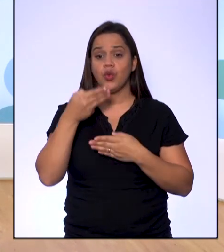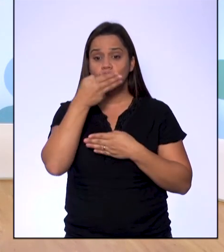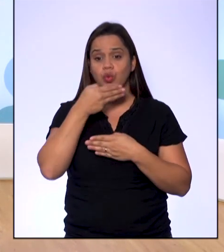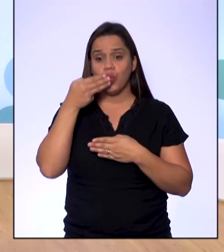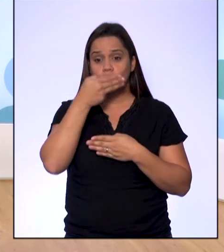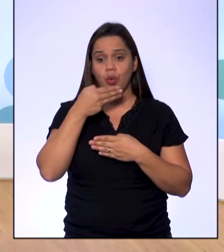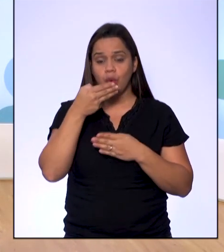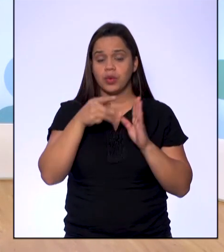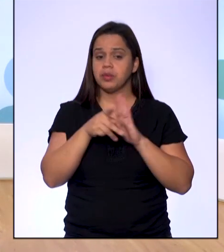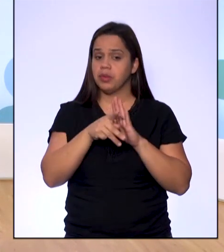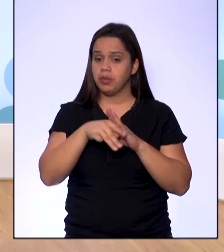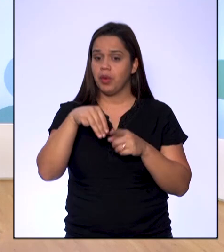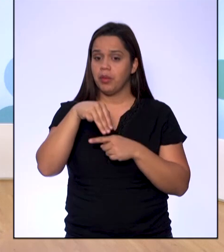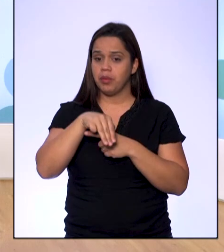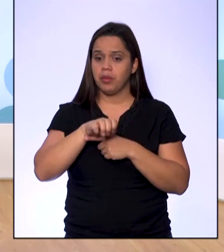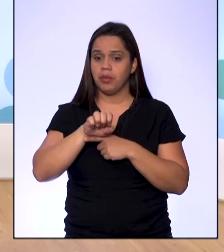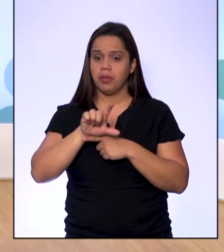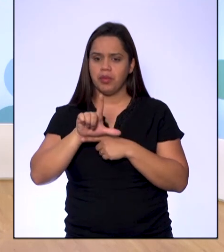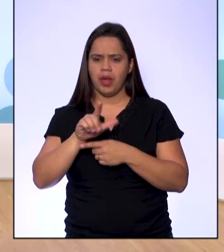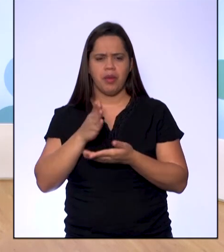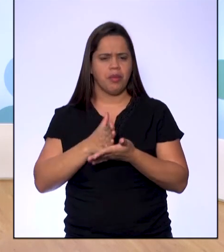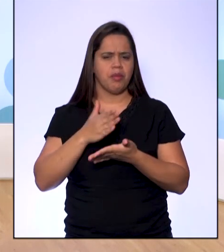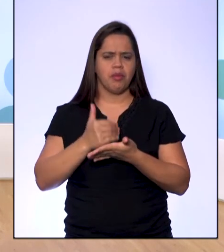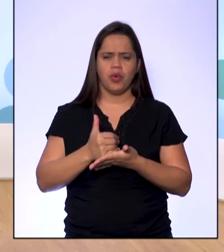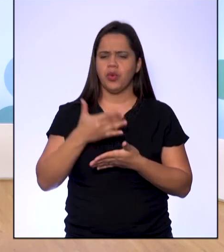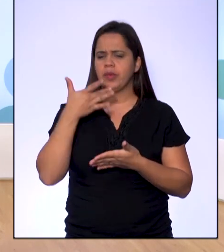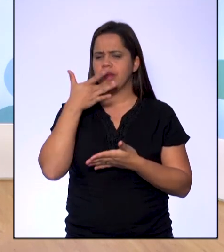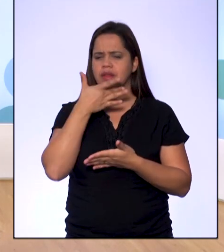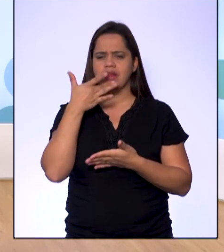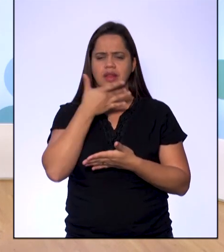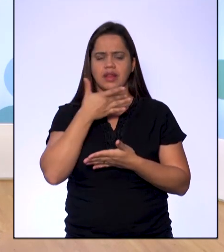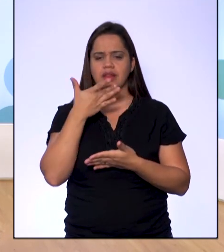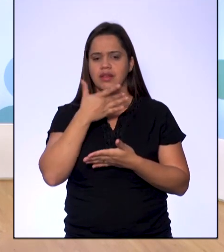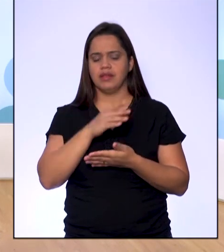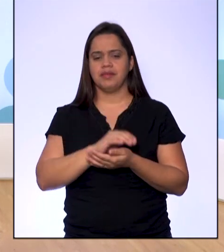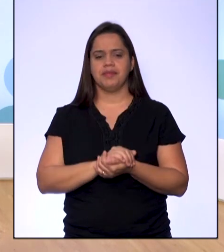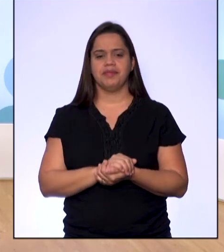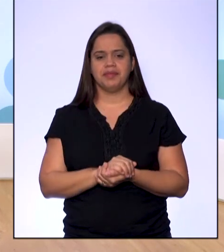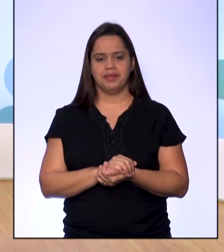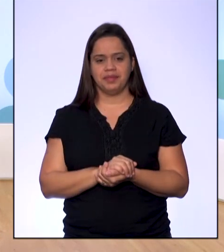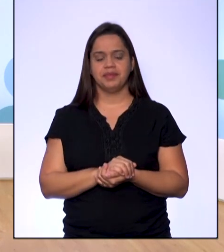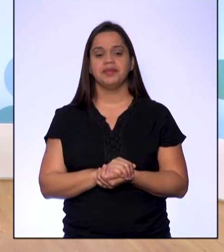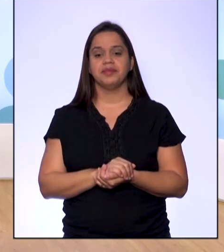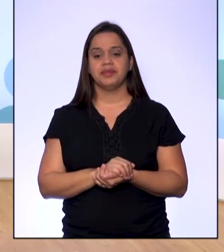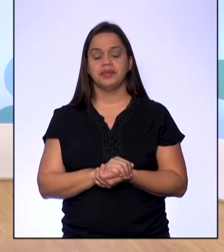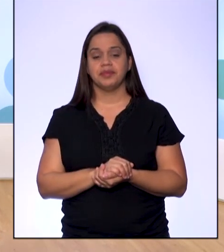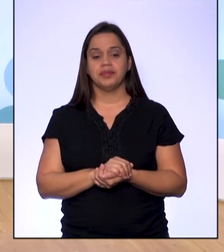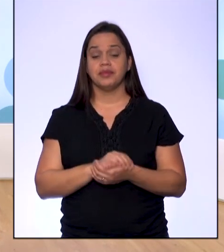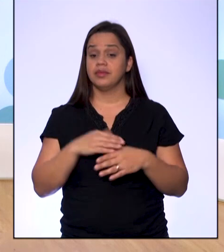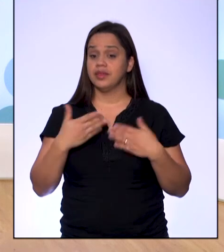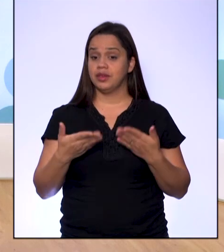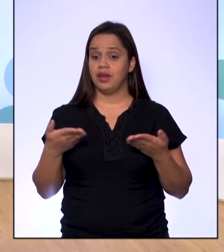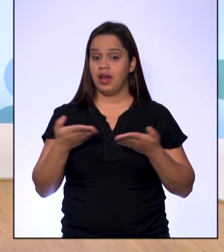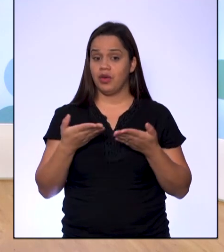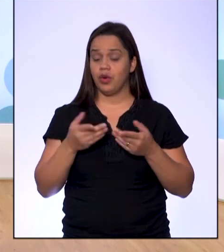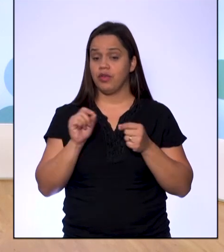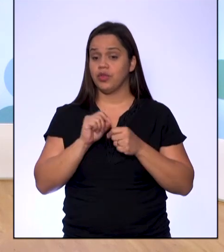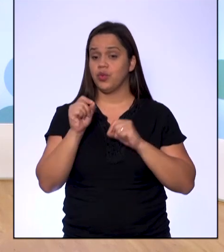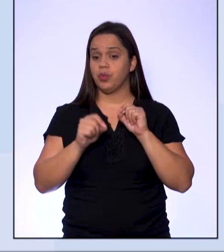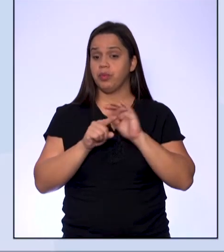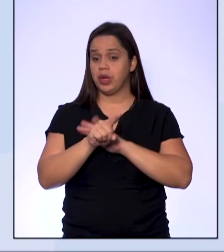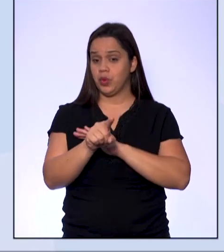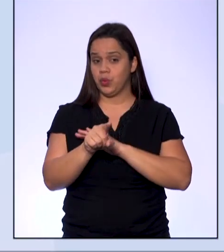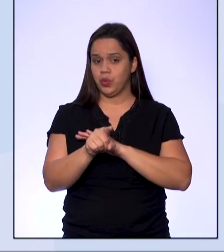de mel também. Doce de mel, né? Bolo, é muito gostoso. Uhum. Bom, agora vamos a uma pergunta.